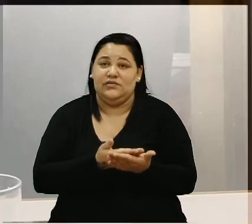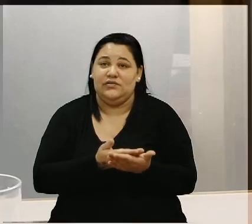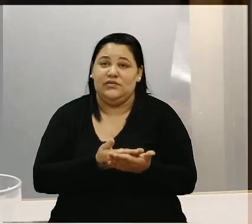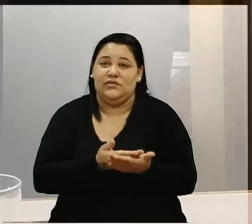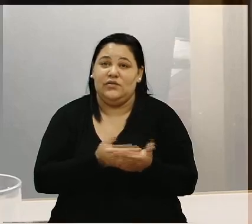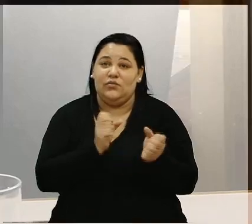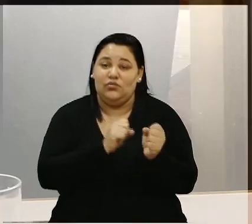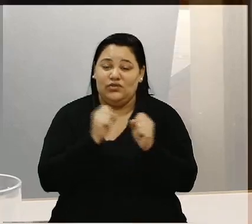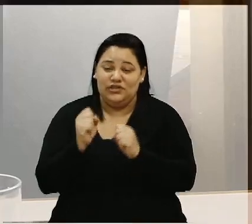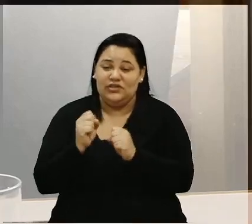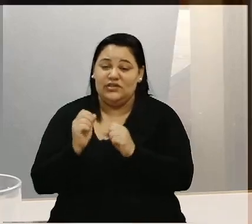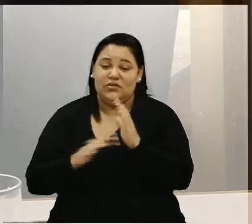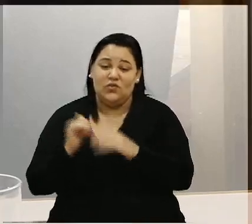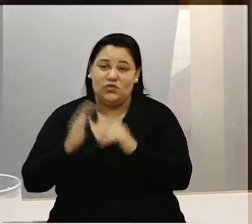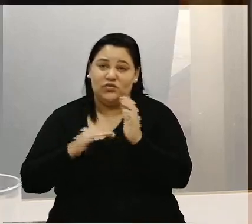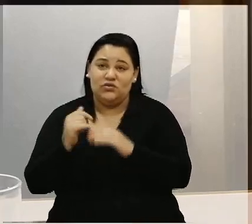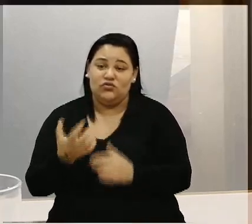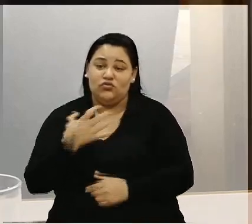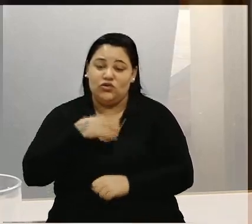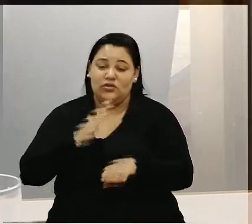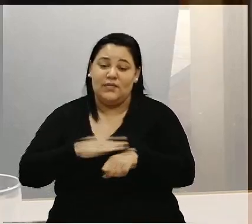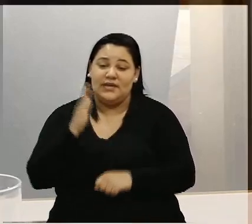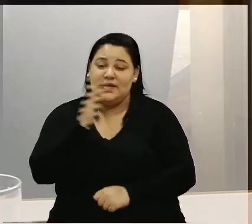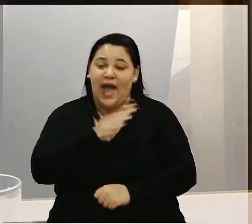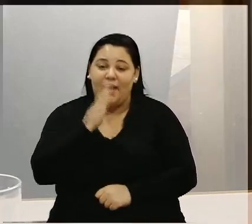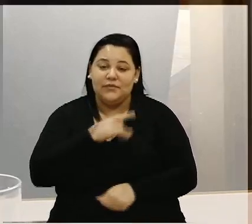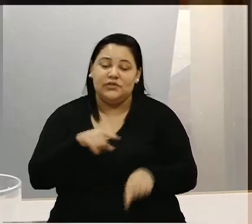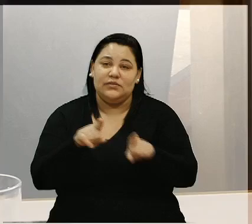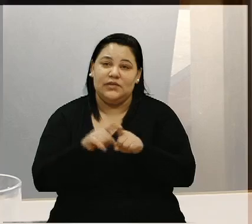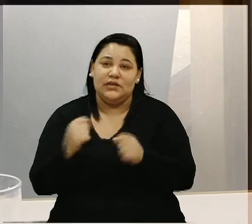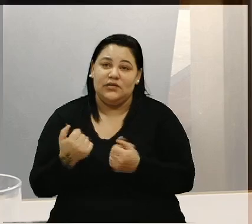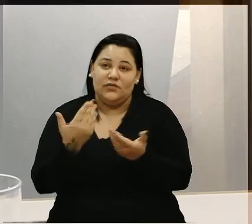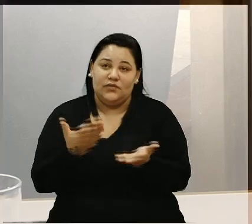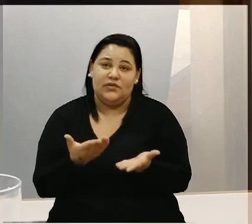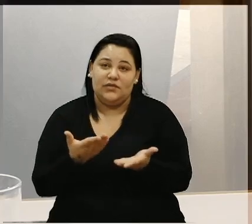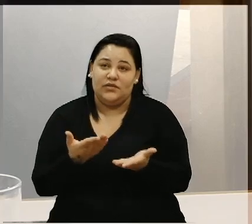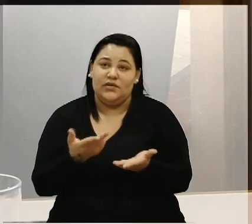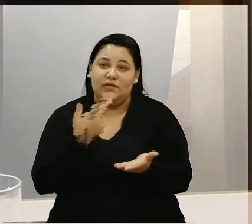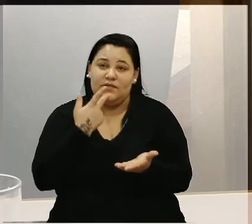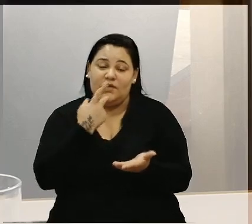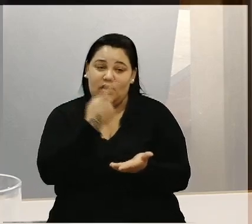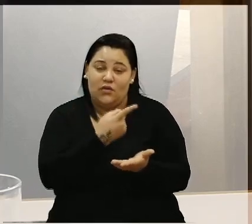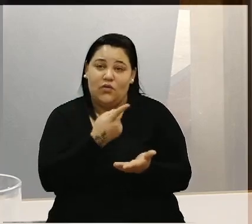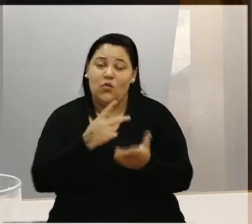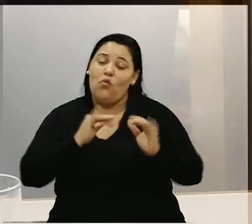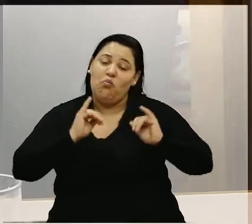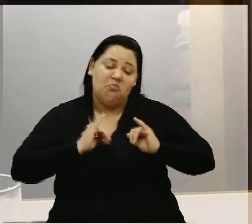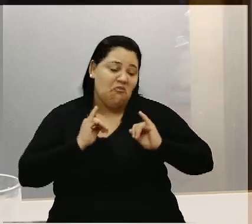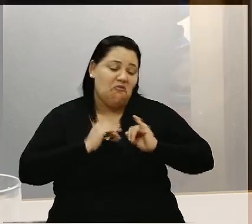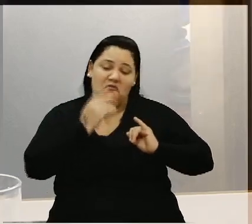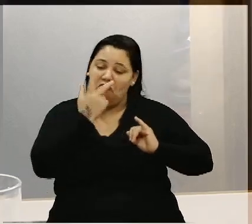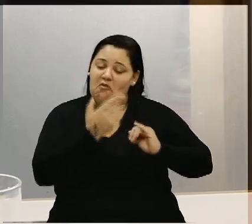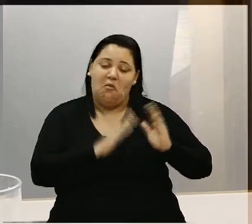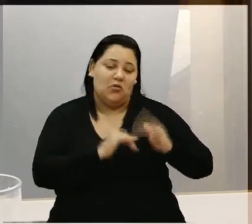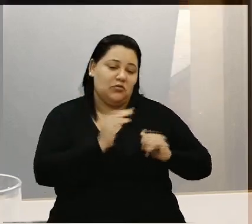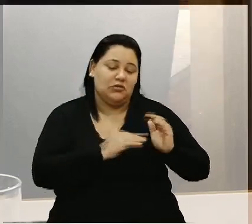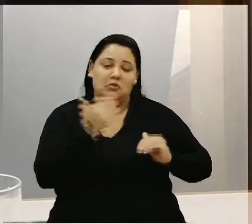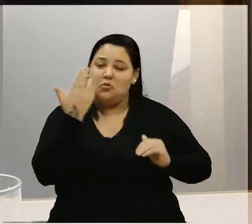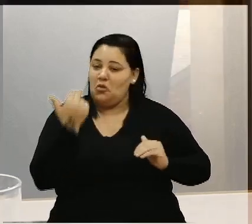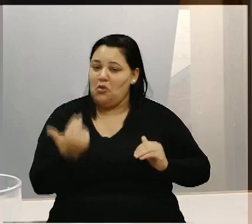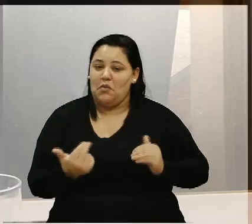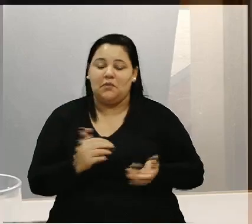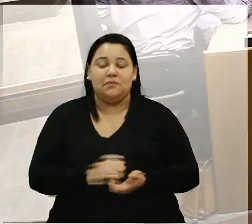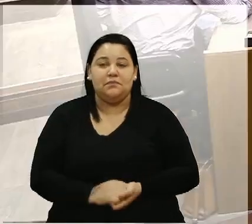ser construídas, né, de forma mais rápida, ágil, e oferecer, pelo que o senhor nos fala aqui, o mesmo conforto de uma construção